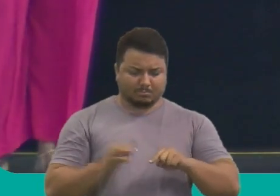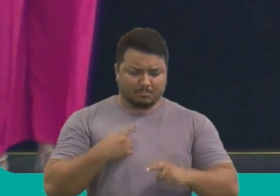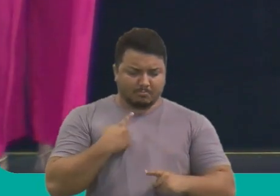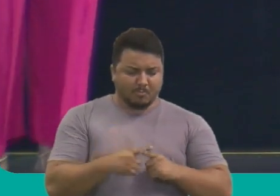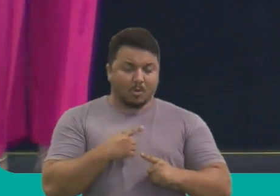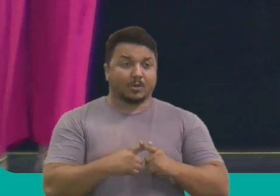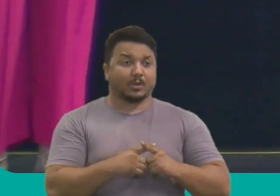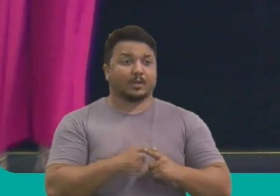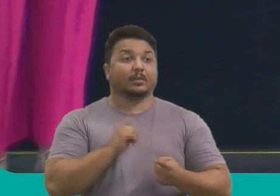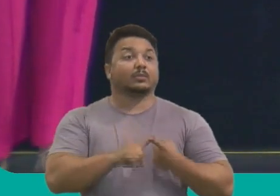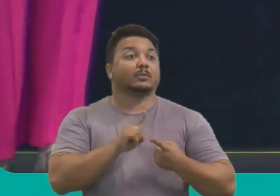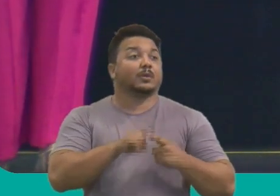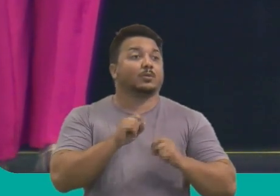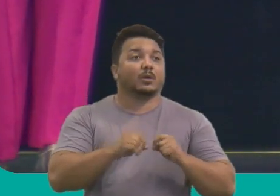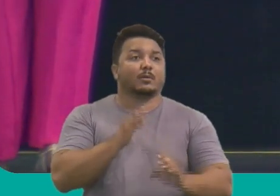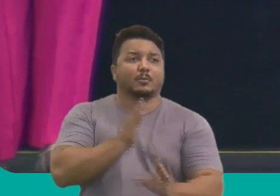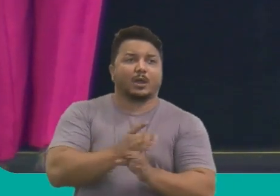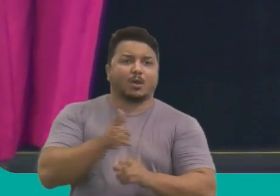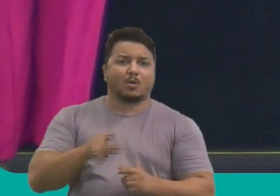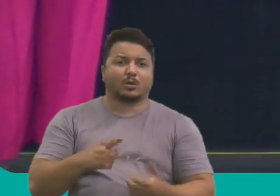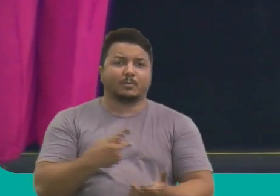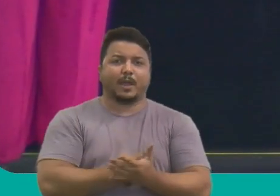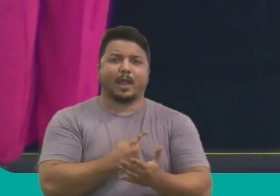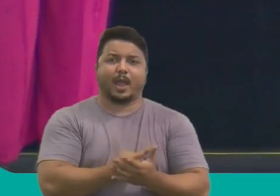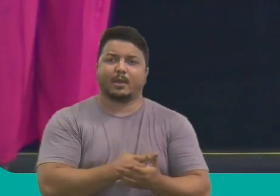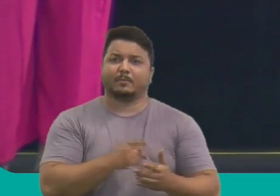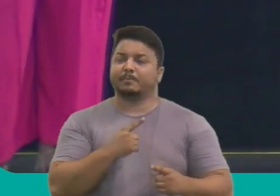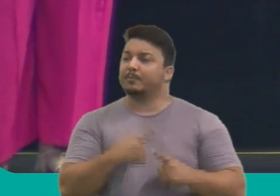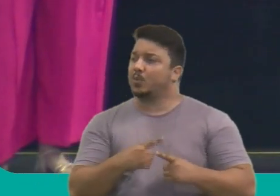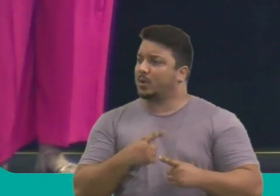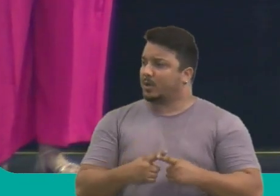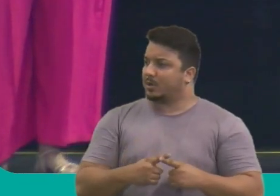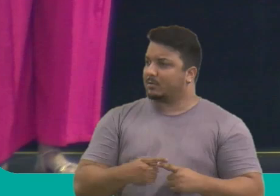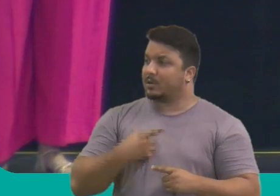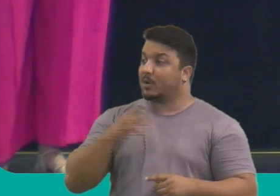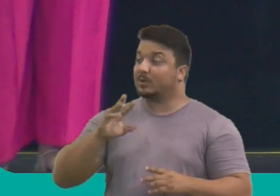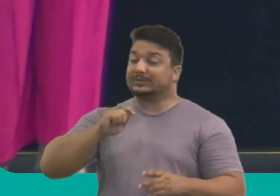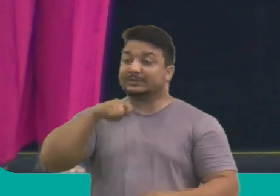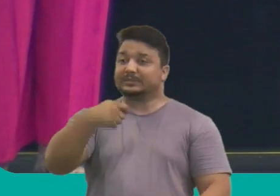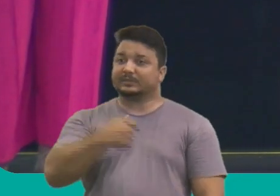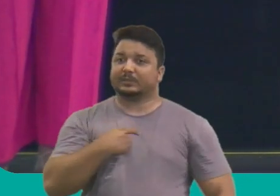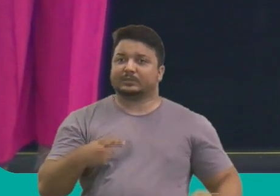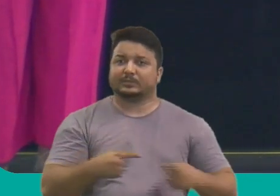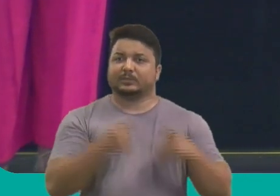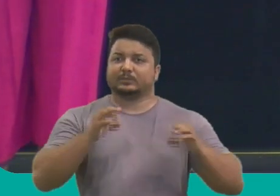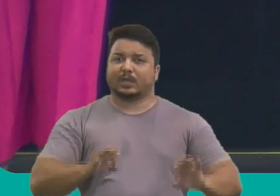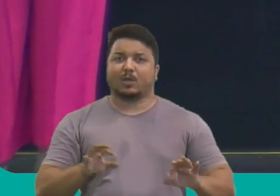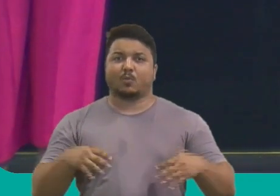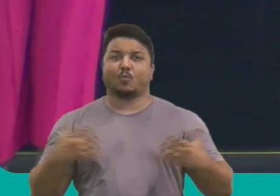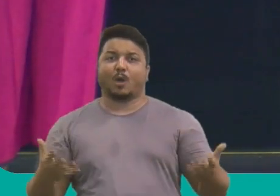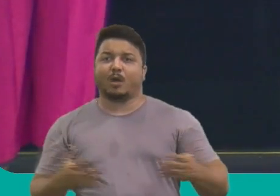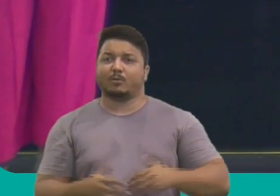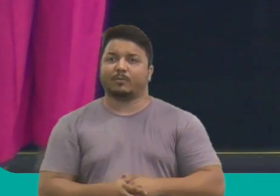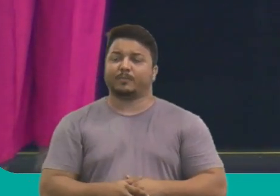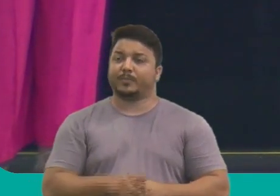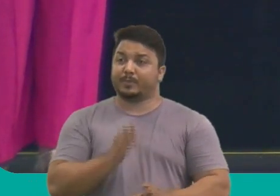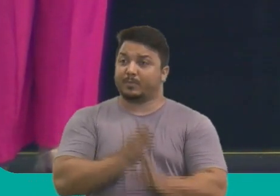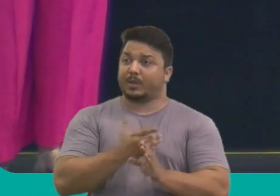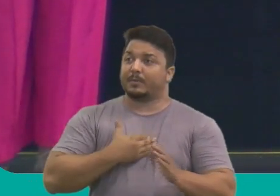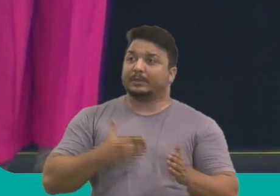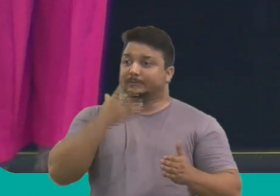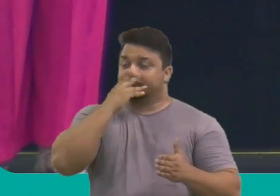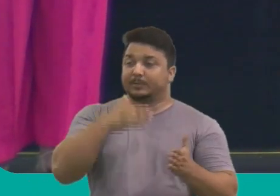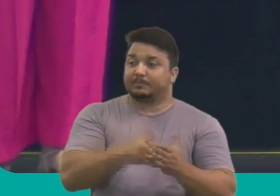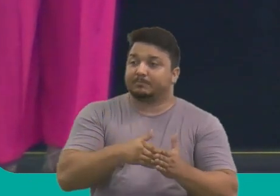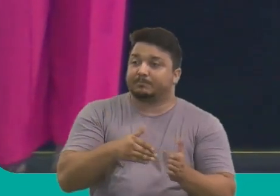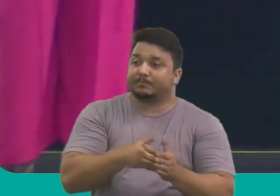também entendendo por que, que as outras questões não estão corretas e qual é o significado delas, porque, na realidade, o grande gargalo da biologia